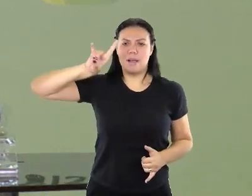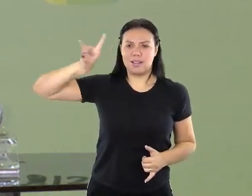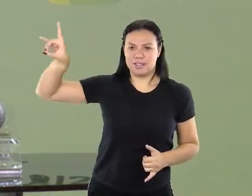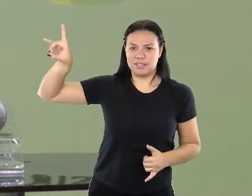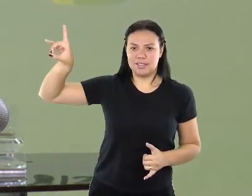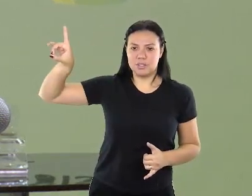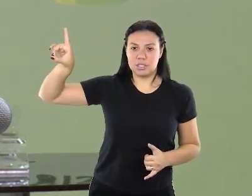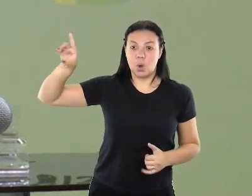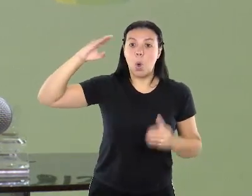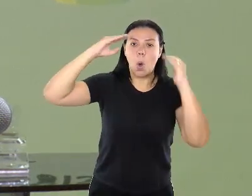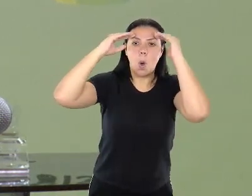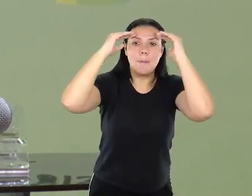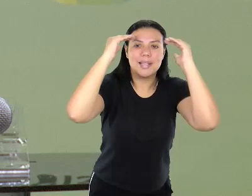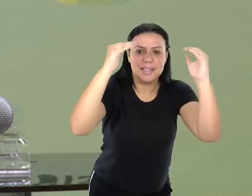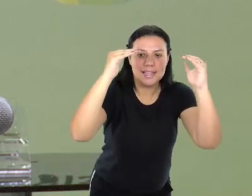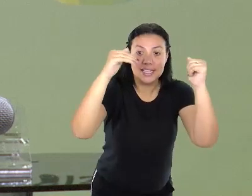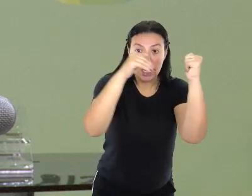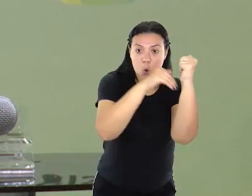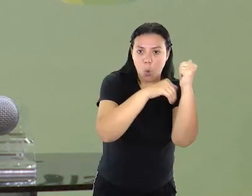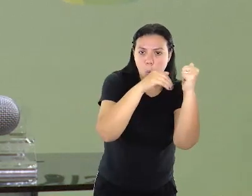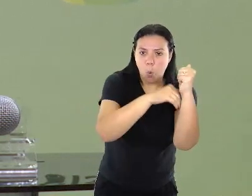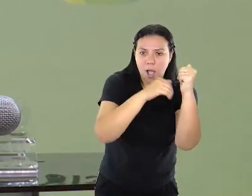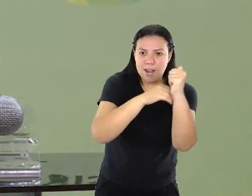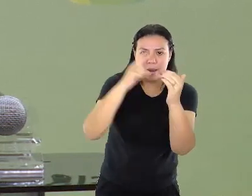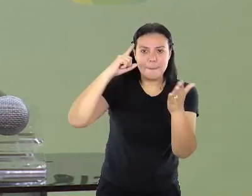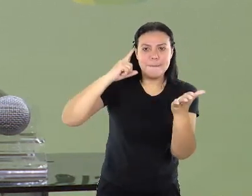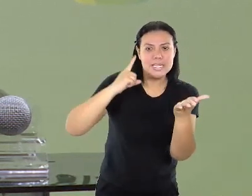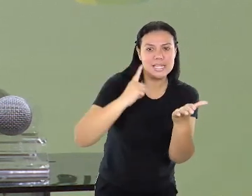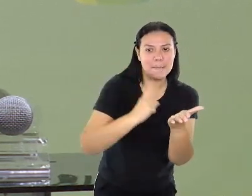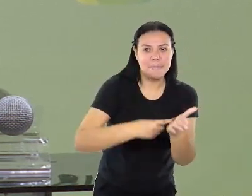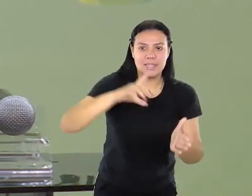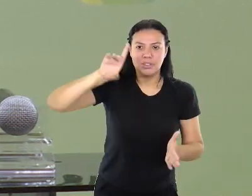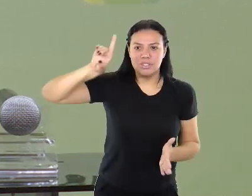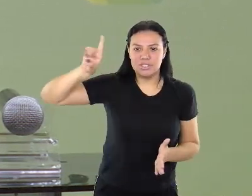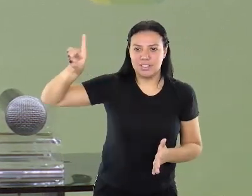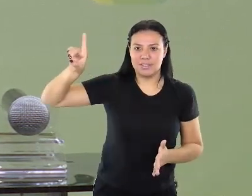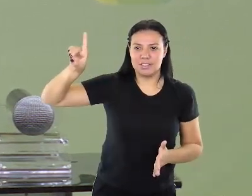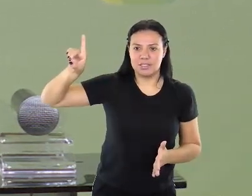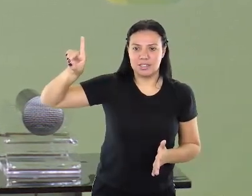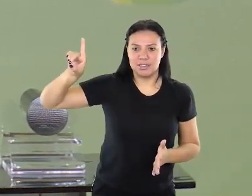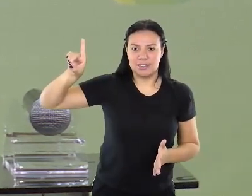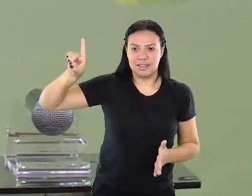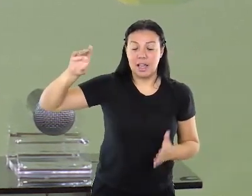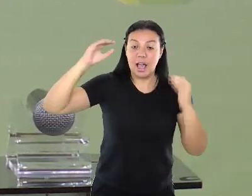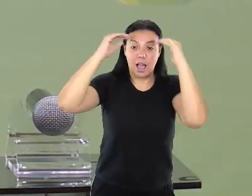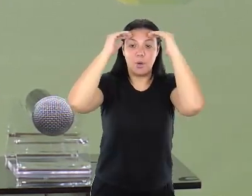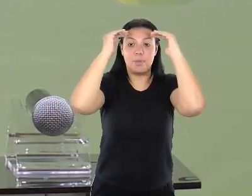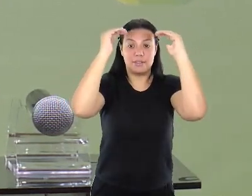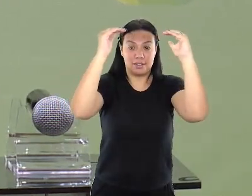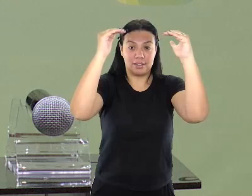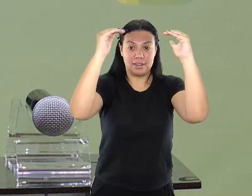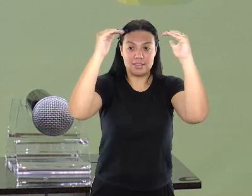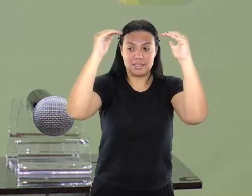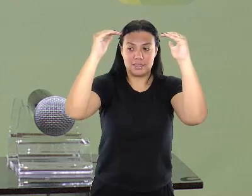ama, obedece. A obediência é uma consequência do amor.